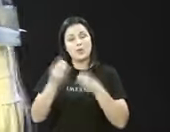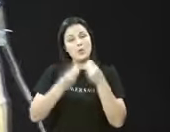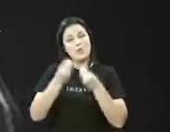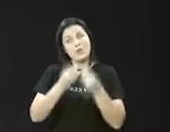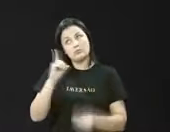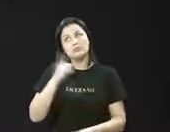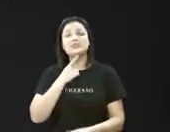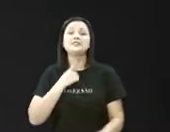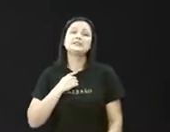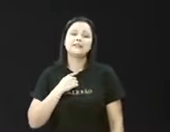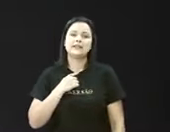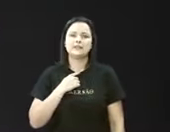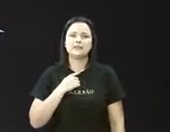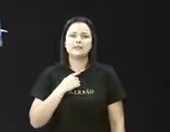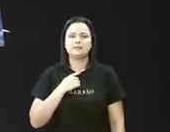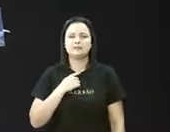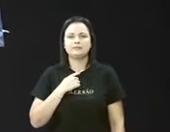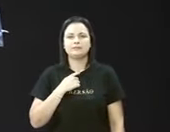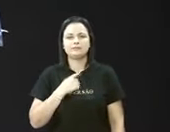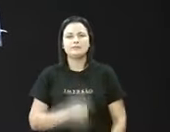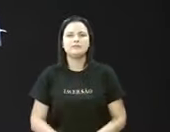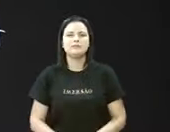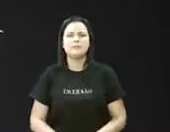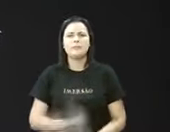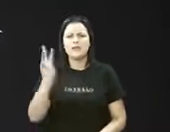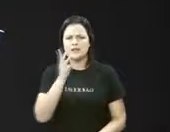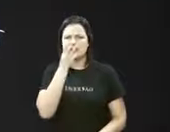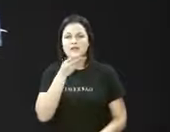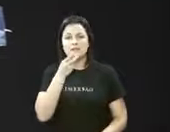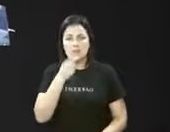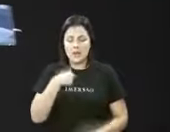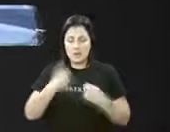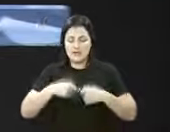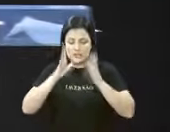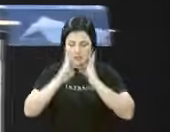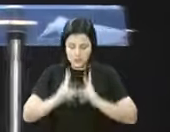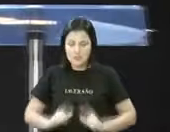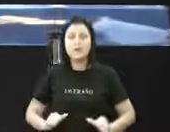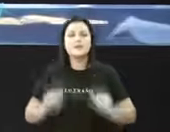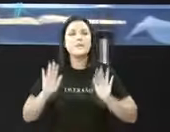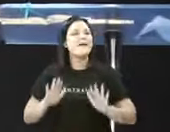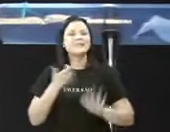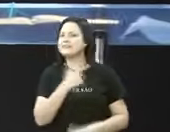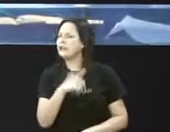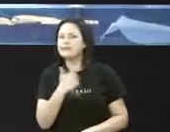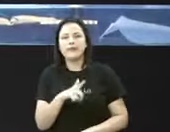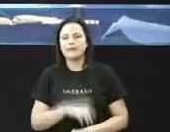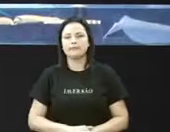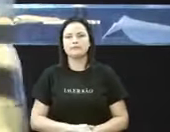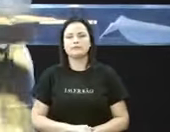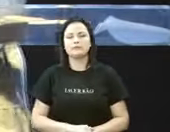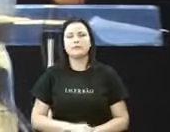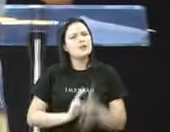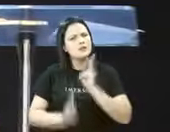Eu preciso de pureza, mas eu não tenho. Deixa eu te falar uma coisa. Toda vez que você se ver diante do seu chamado e